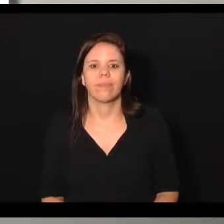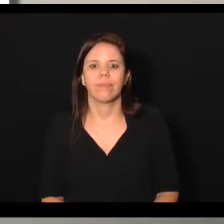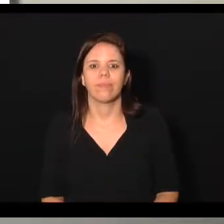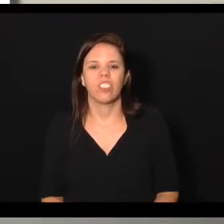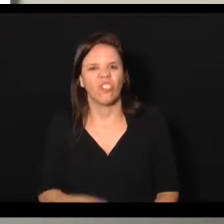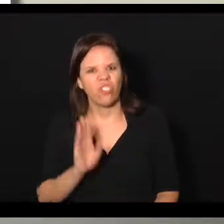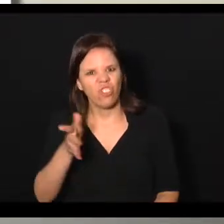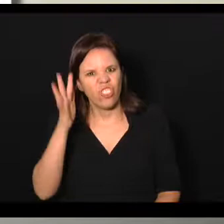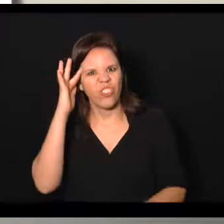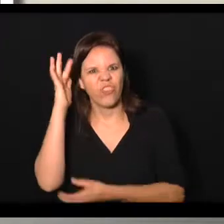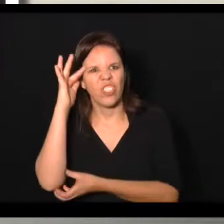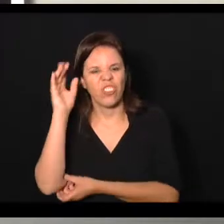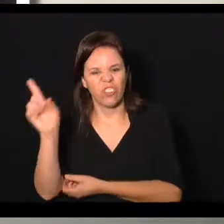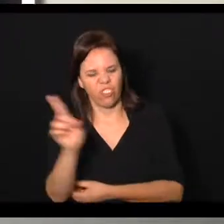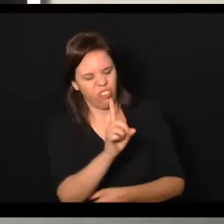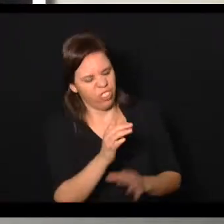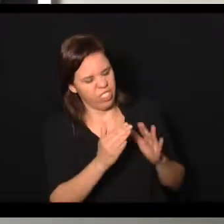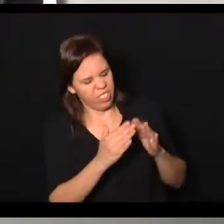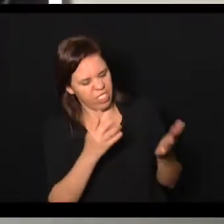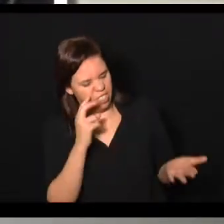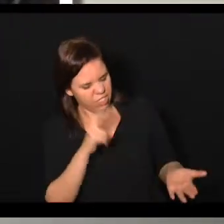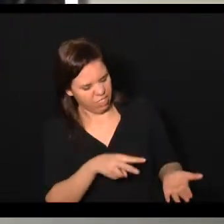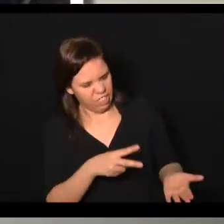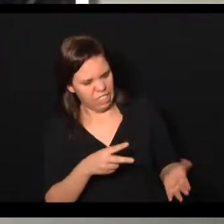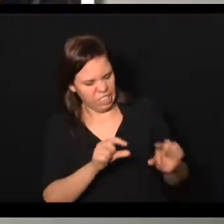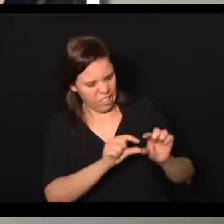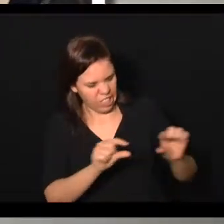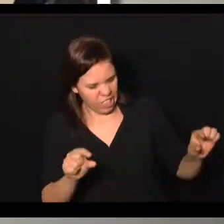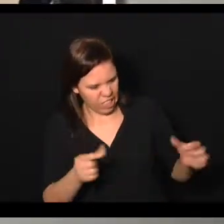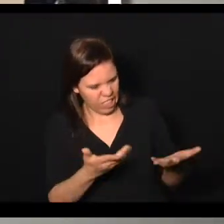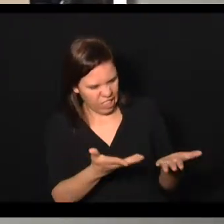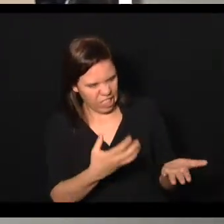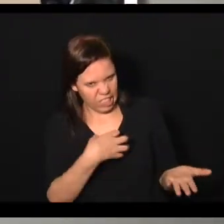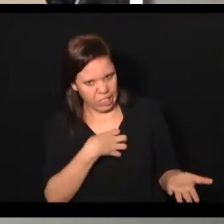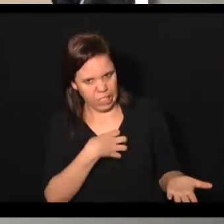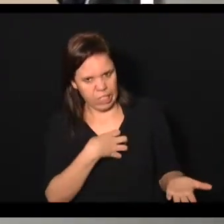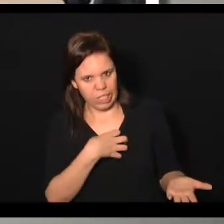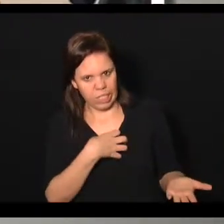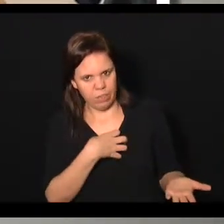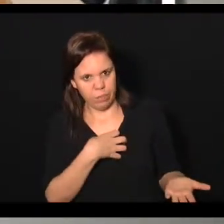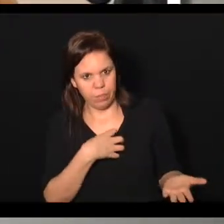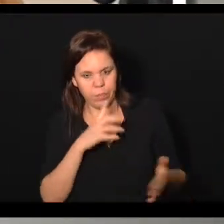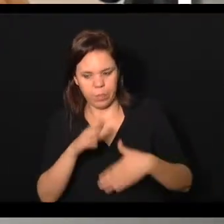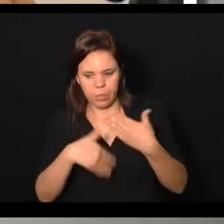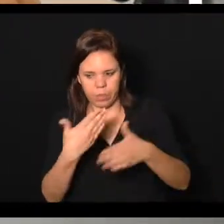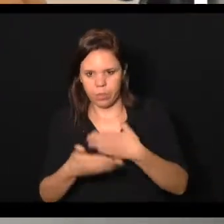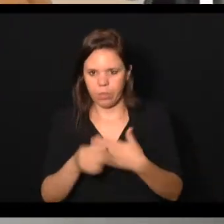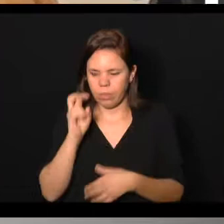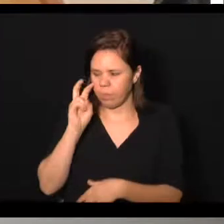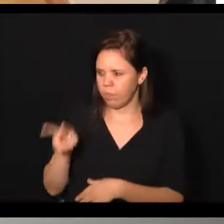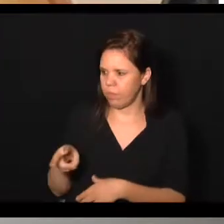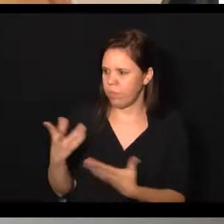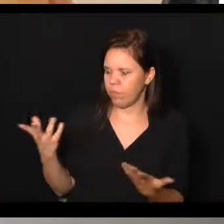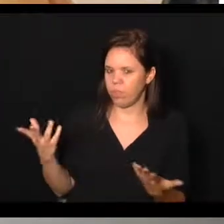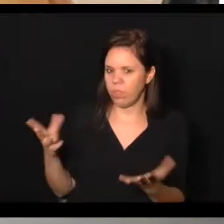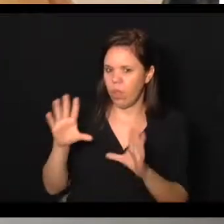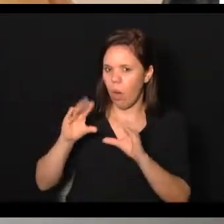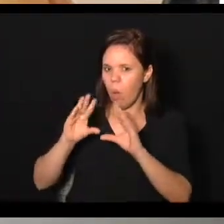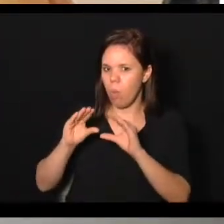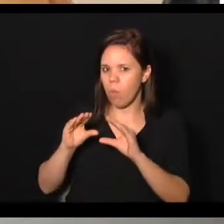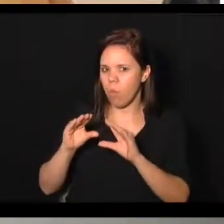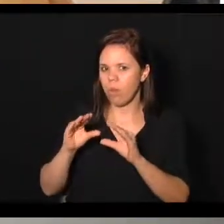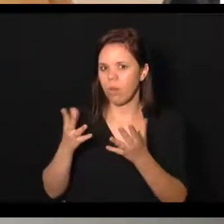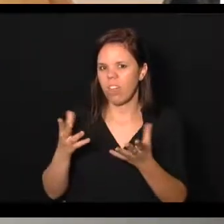Já imaginou chegar em casa e encontrar o rodapé da sala assim? E dias depois dar de cara com a sua almofada